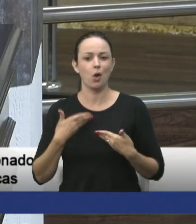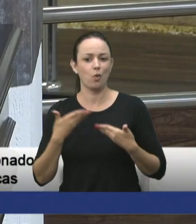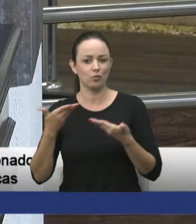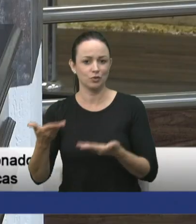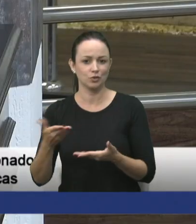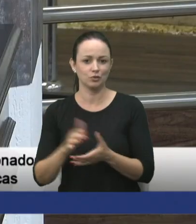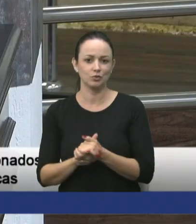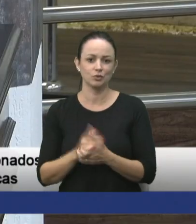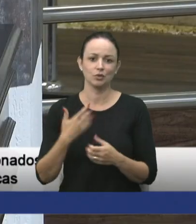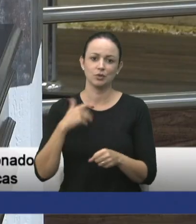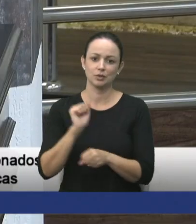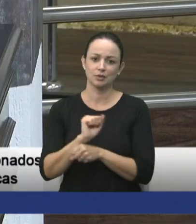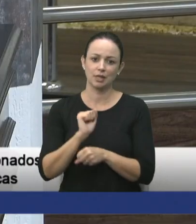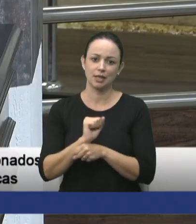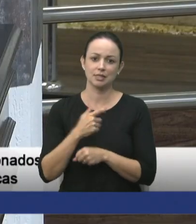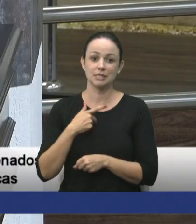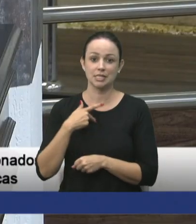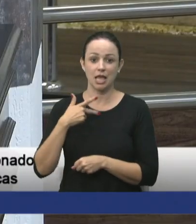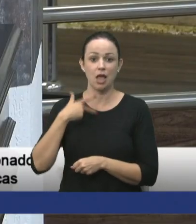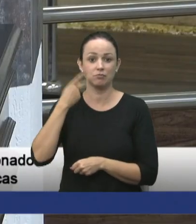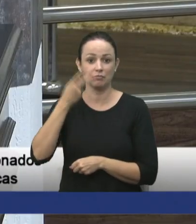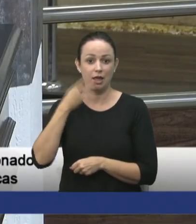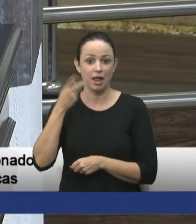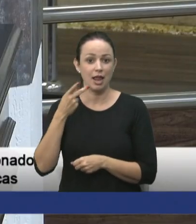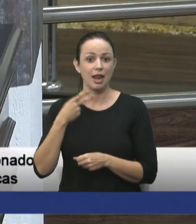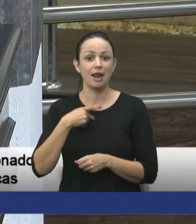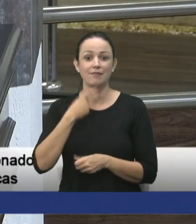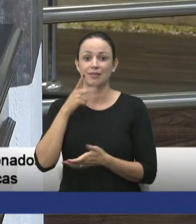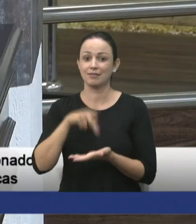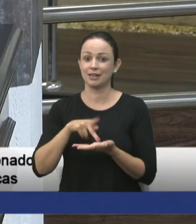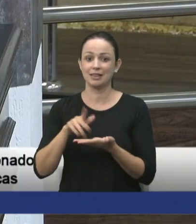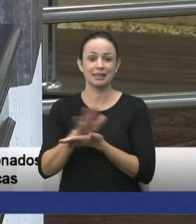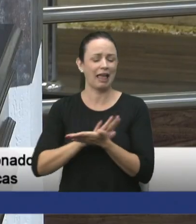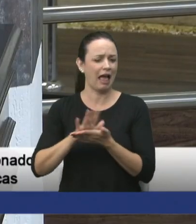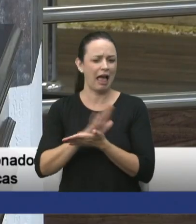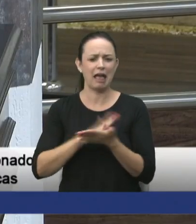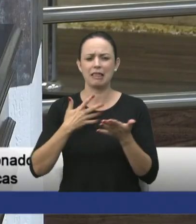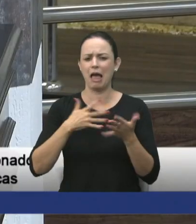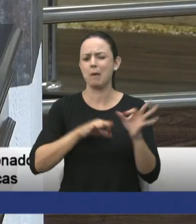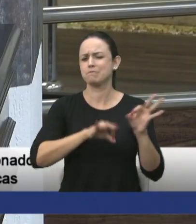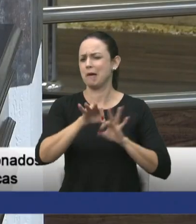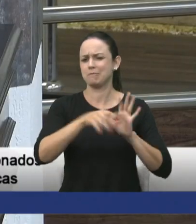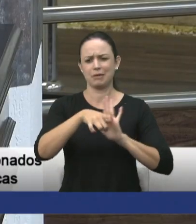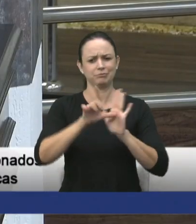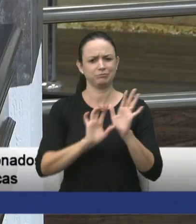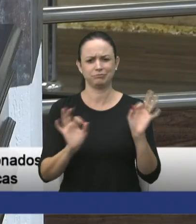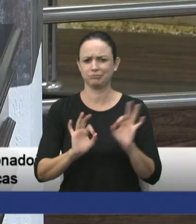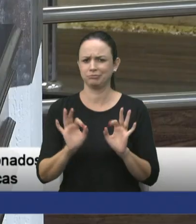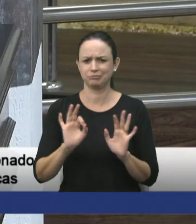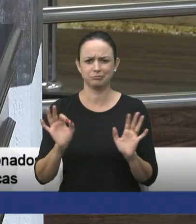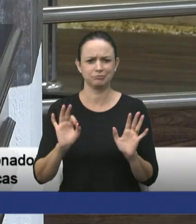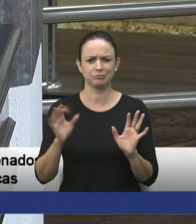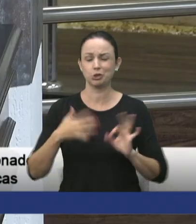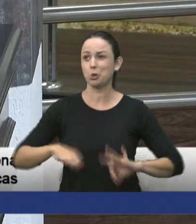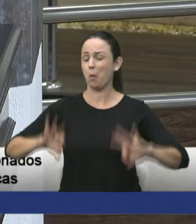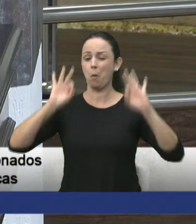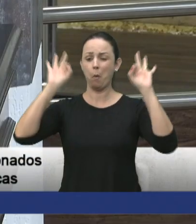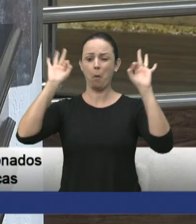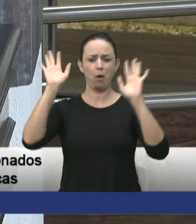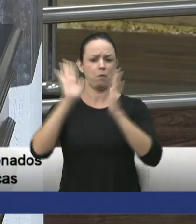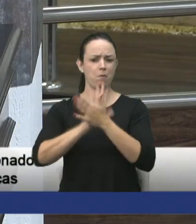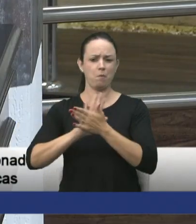E espero que essas poucas palavras sinceras, sem nenhum repertório, sem nenhuma rebusquez, vamos dizer